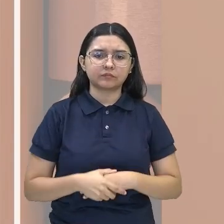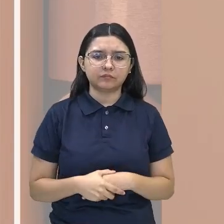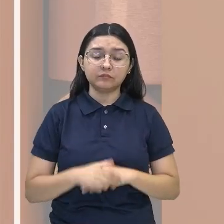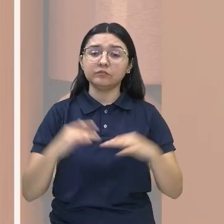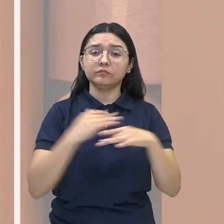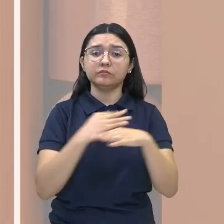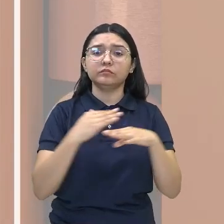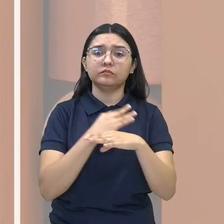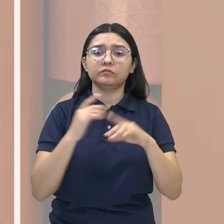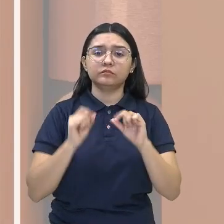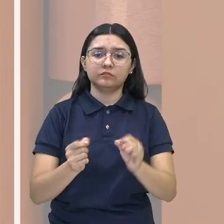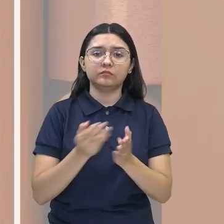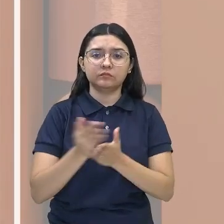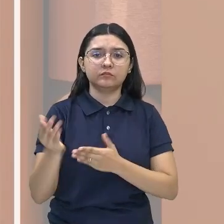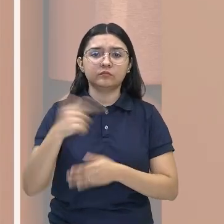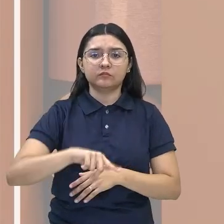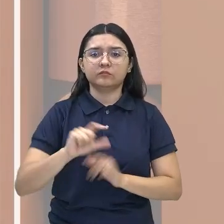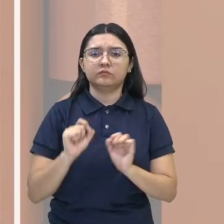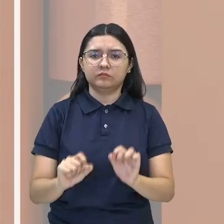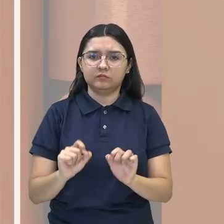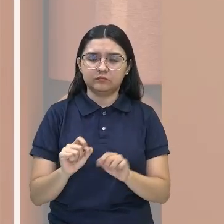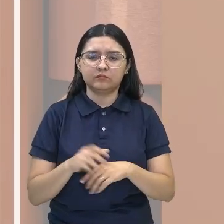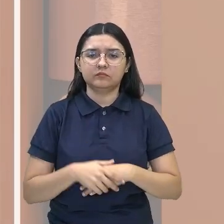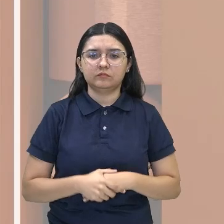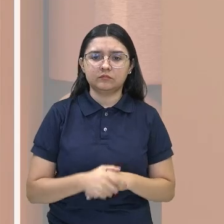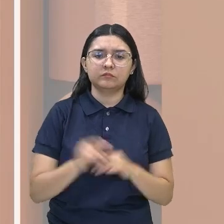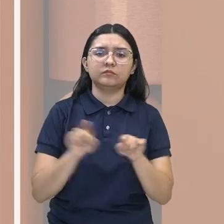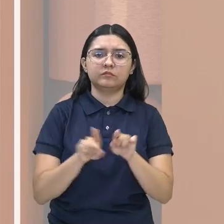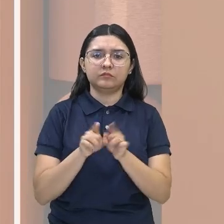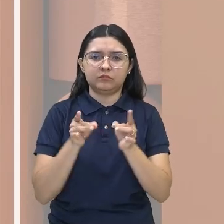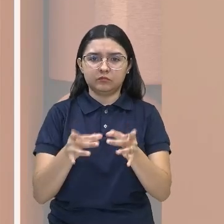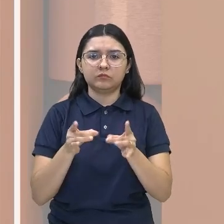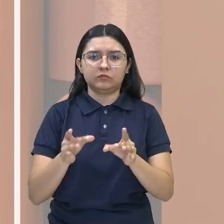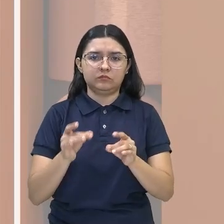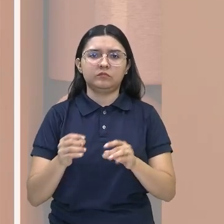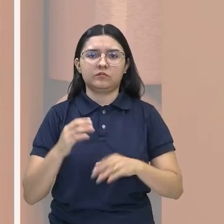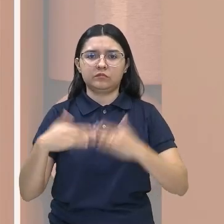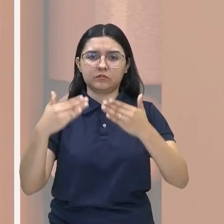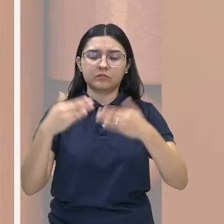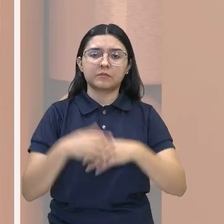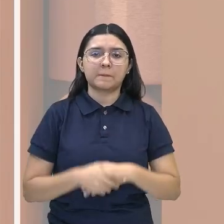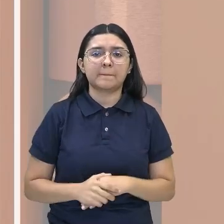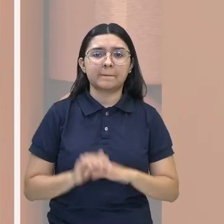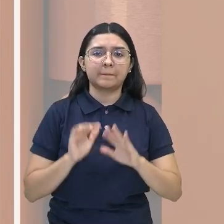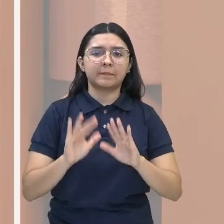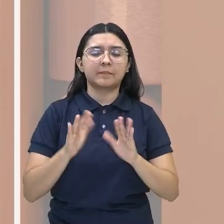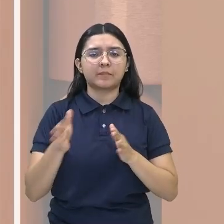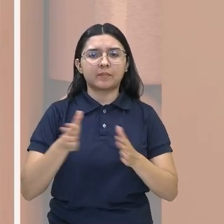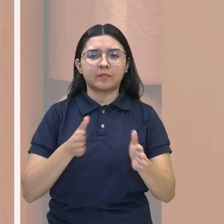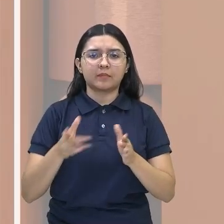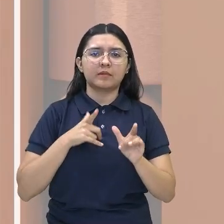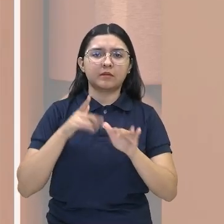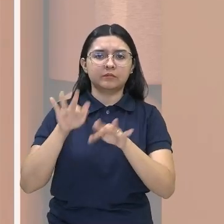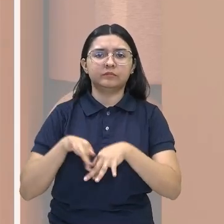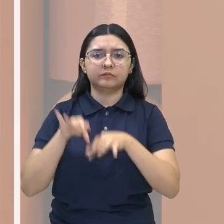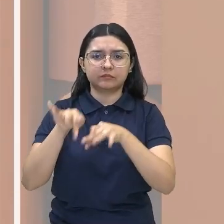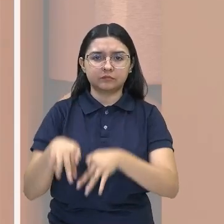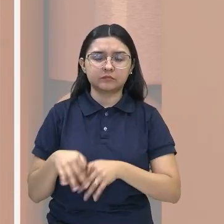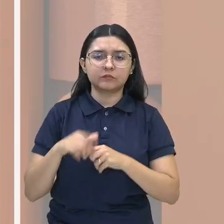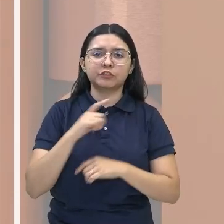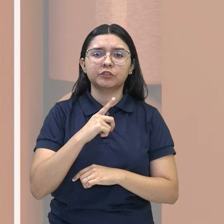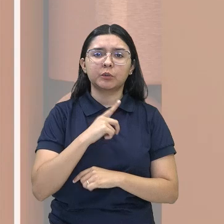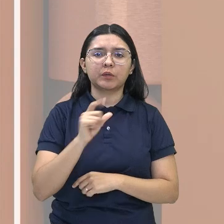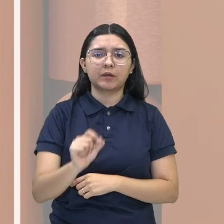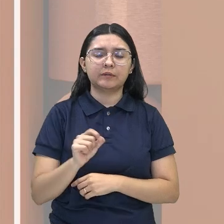cidades florescem novamente e o comércio também começa a ser aquecido. Mas nesse momento do feudalismo,